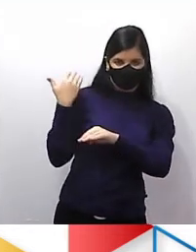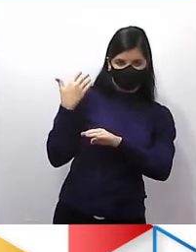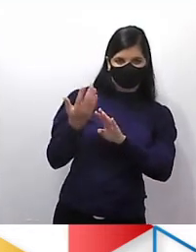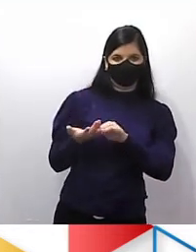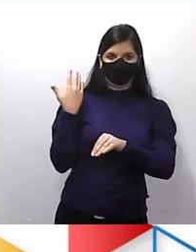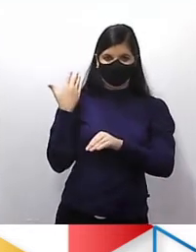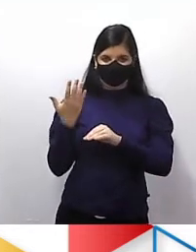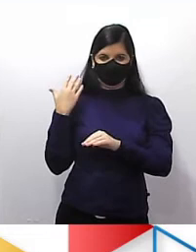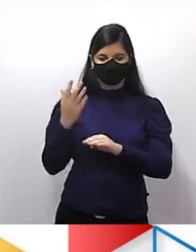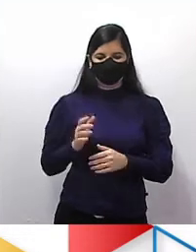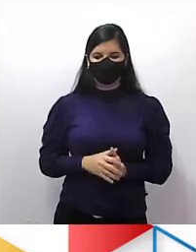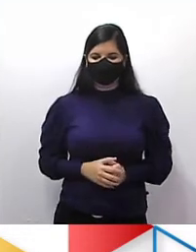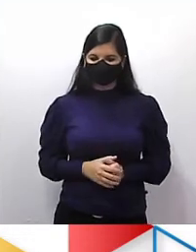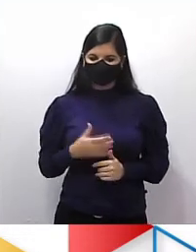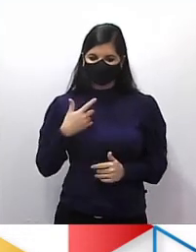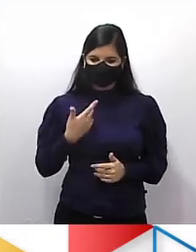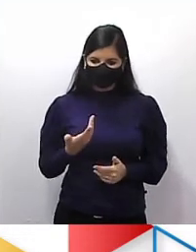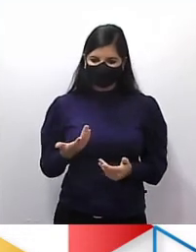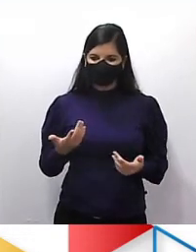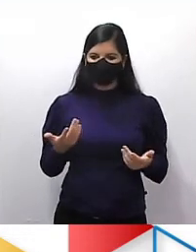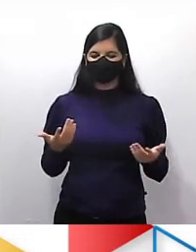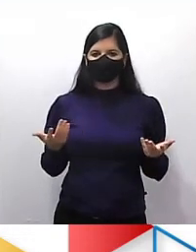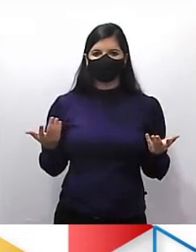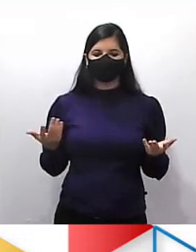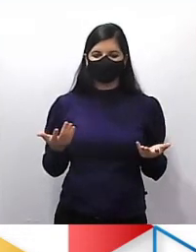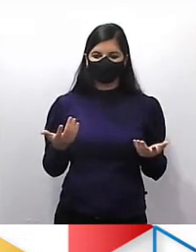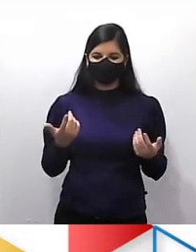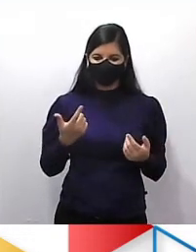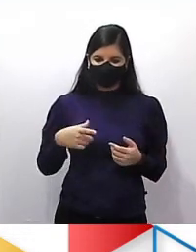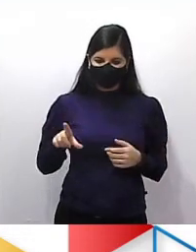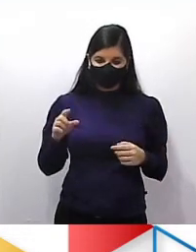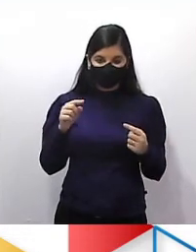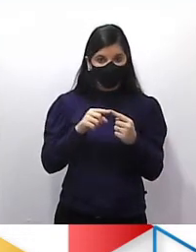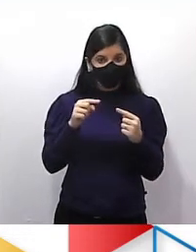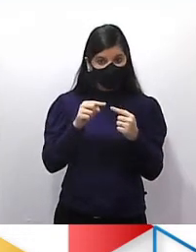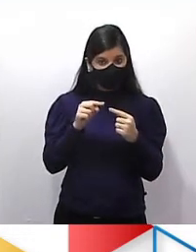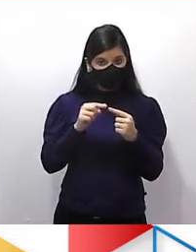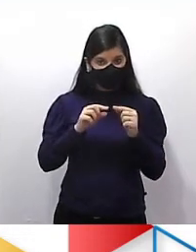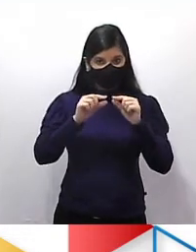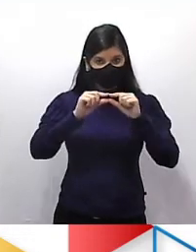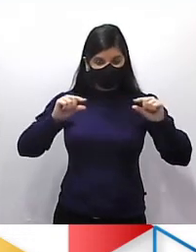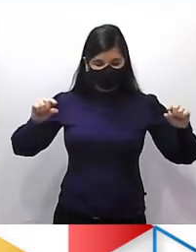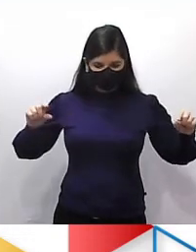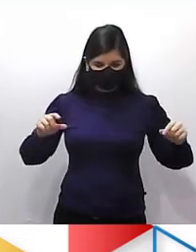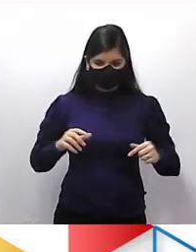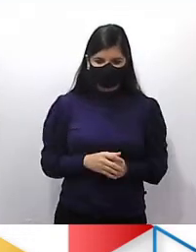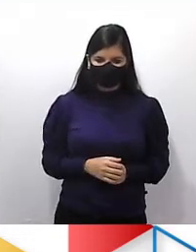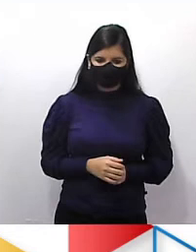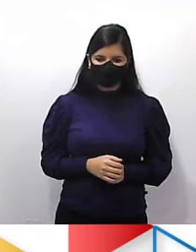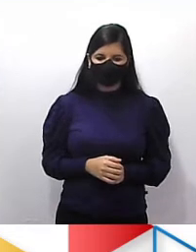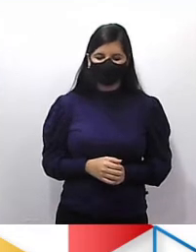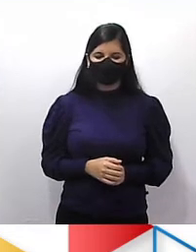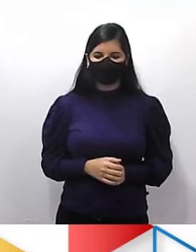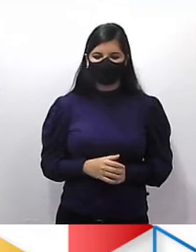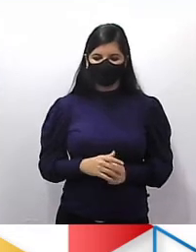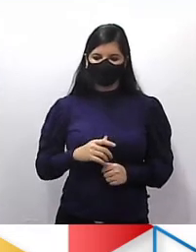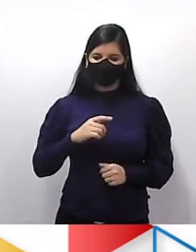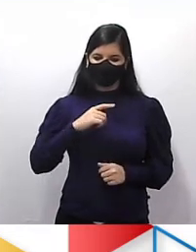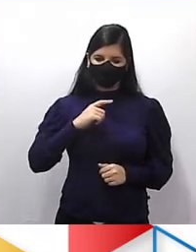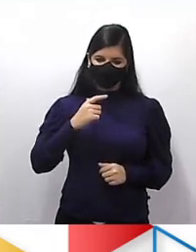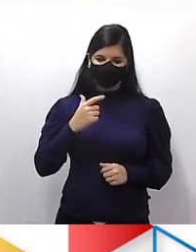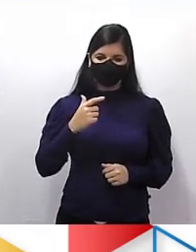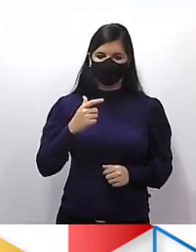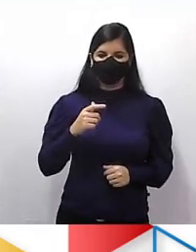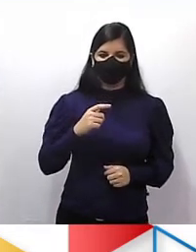sorry. Então, vamos lá combinar essas sentenças. Então, a gente tem aí, how